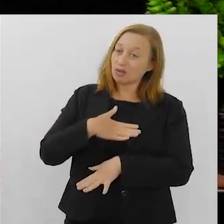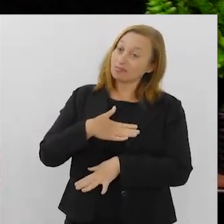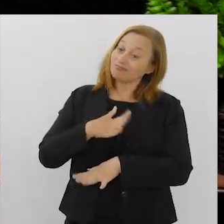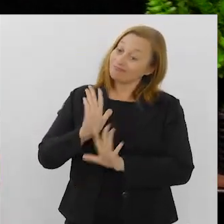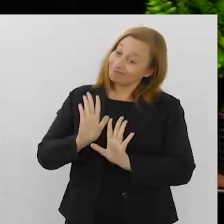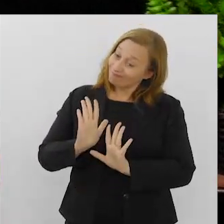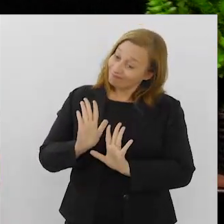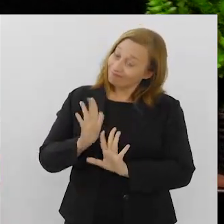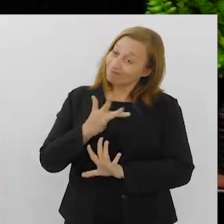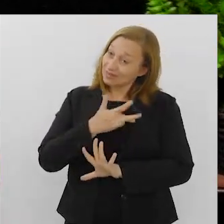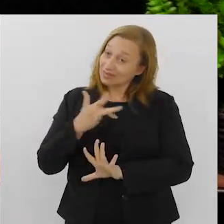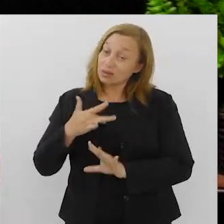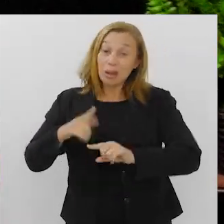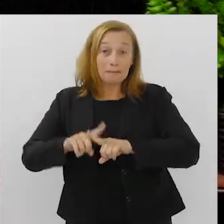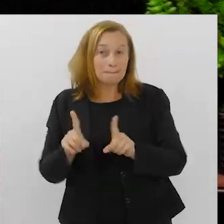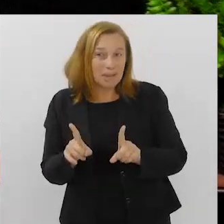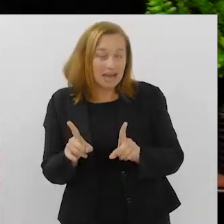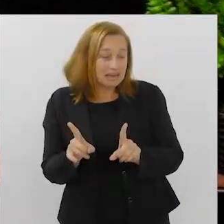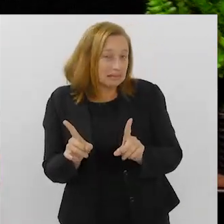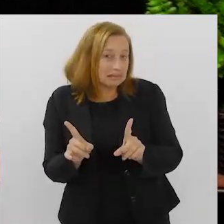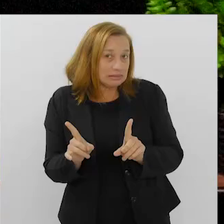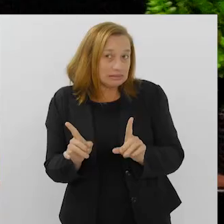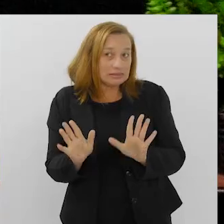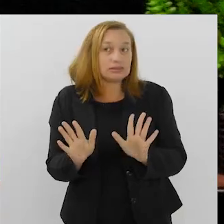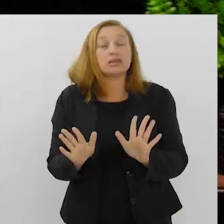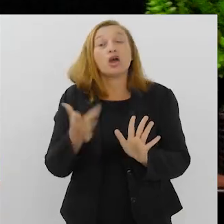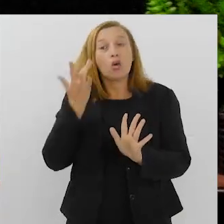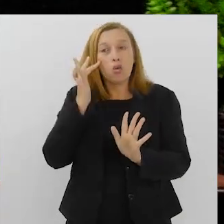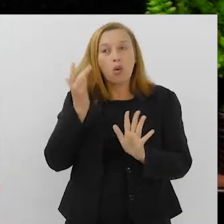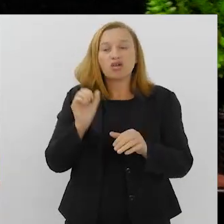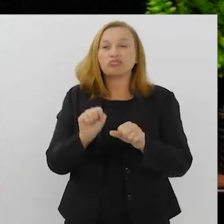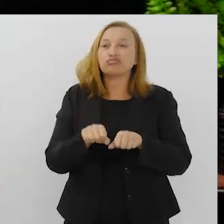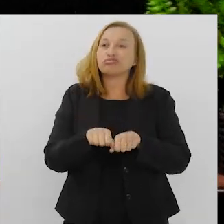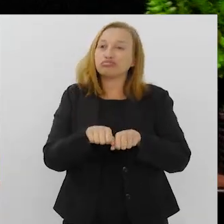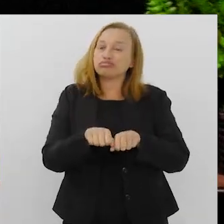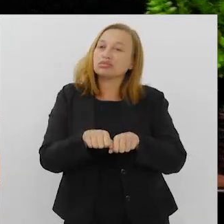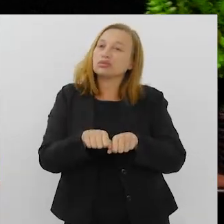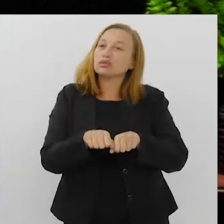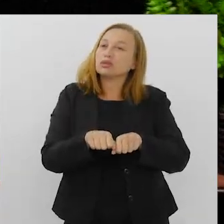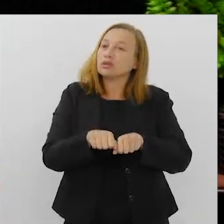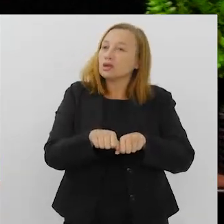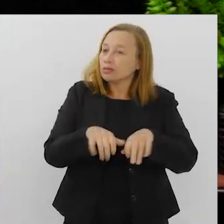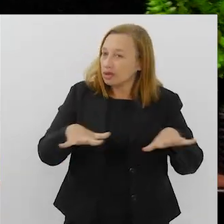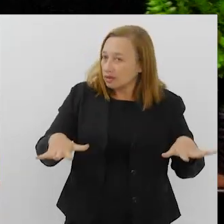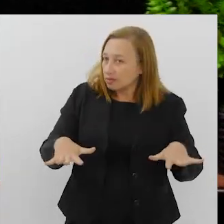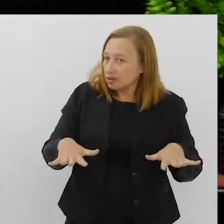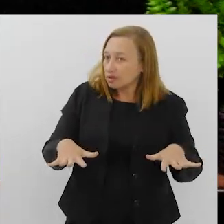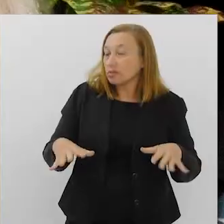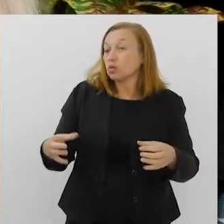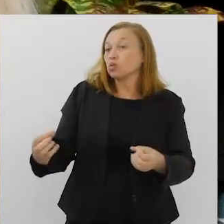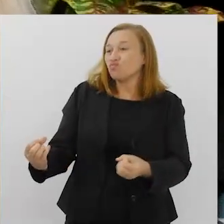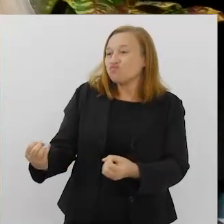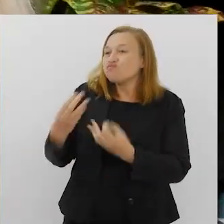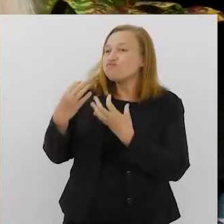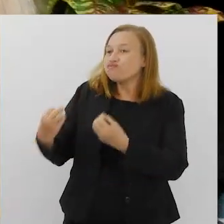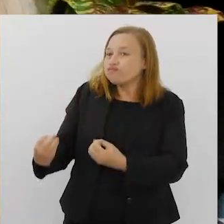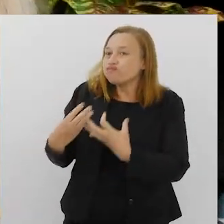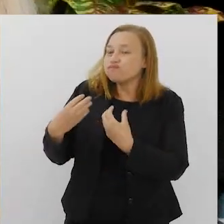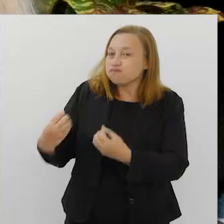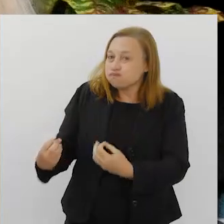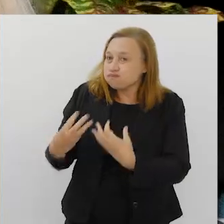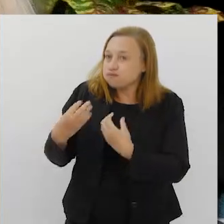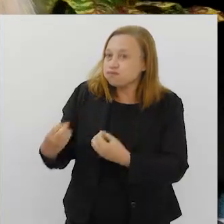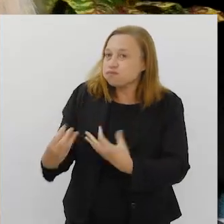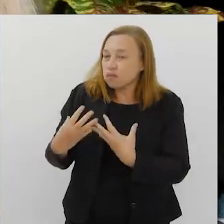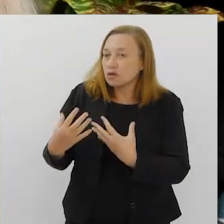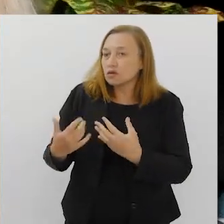maiores, né? Mas hoje não existe mais, e eu acho que a pandemia nos trouxe, né, esse ensinamento e